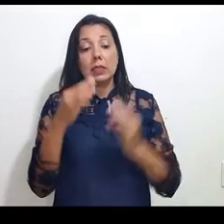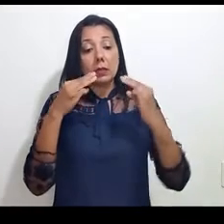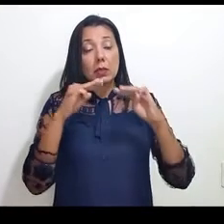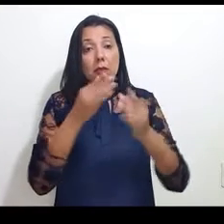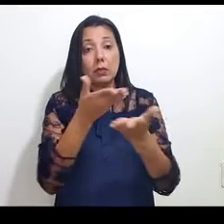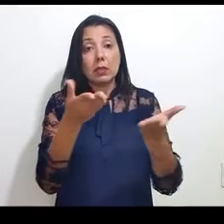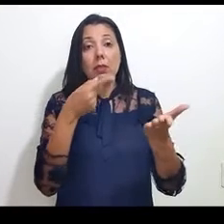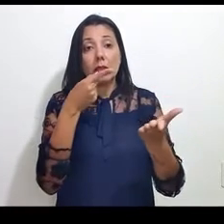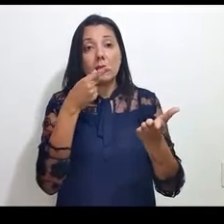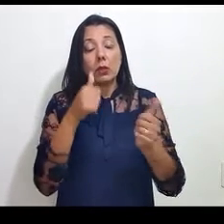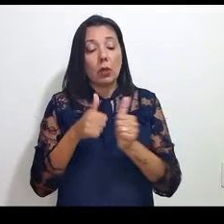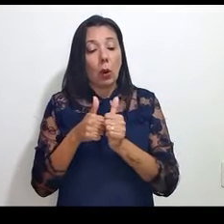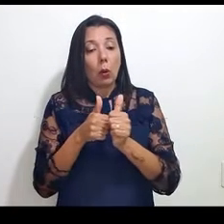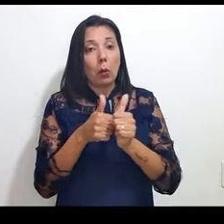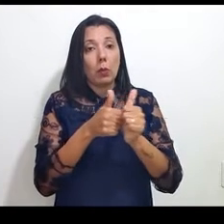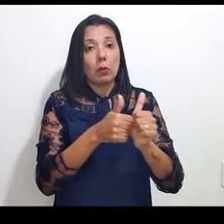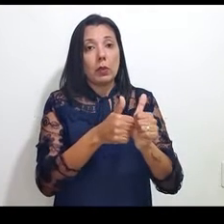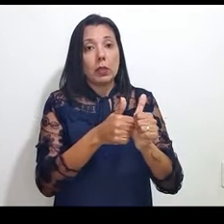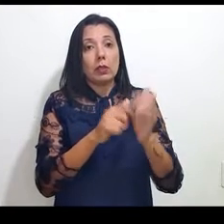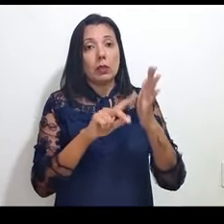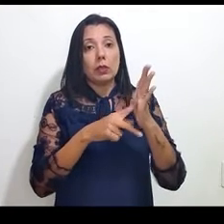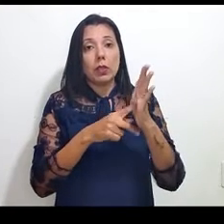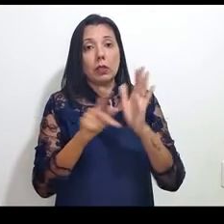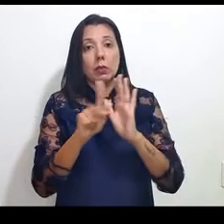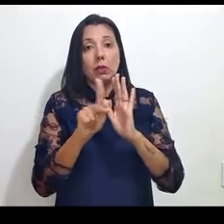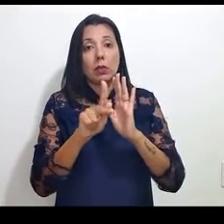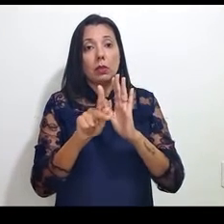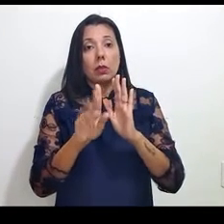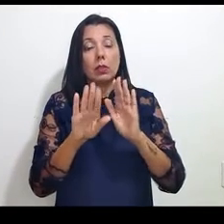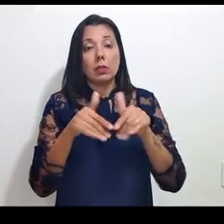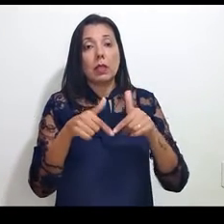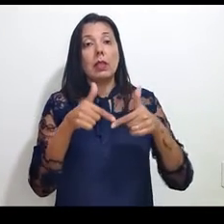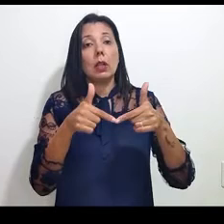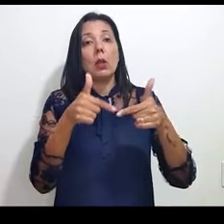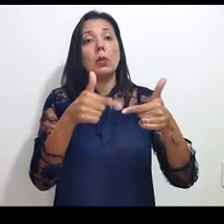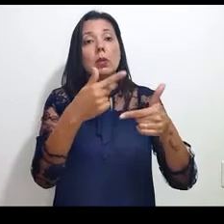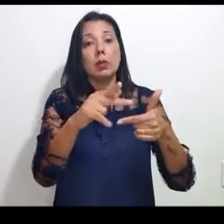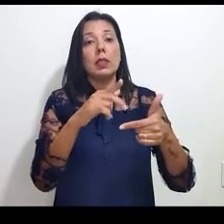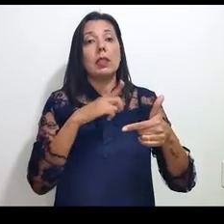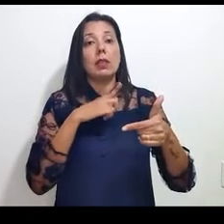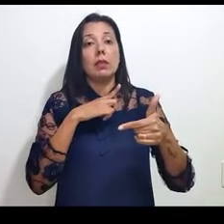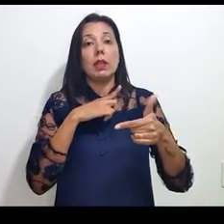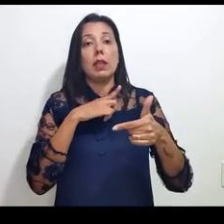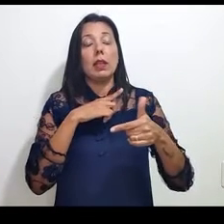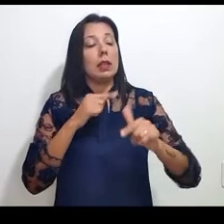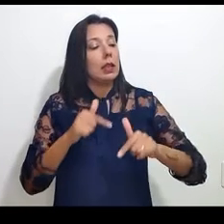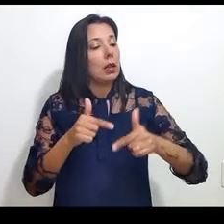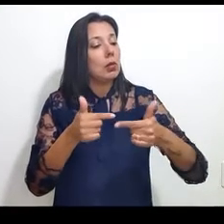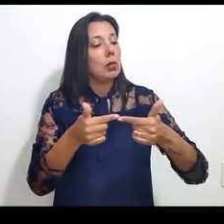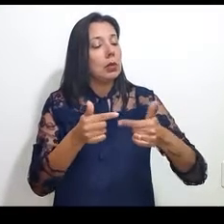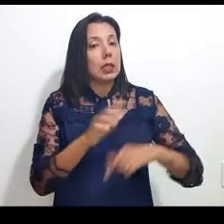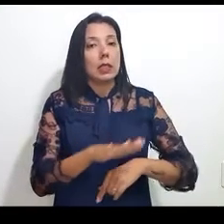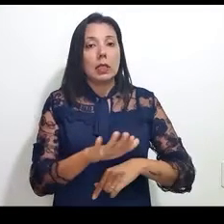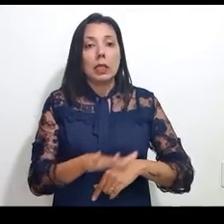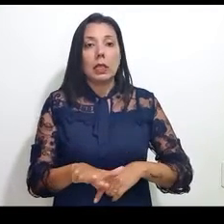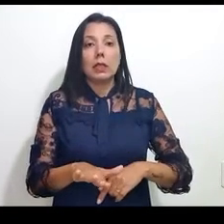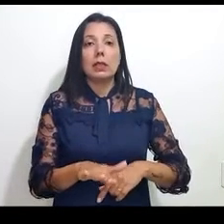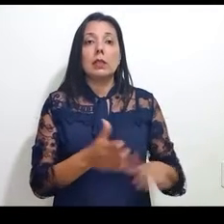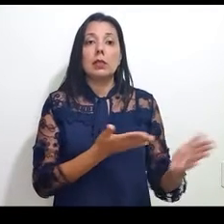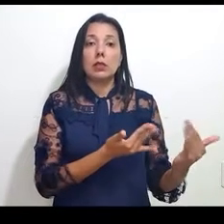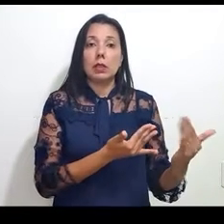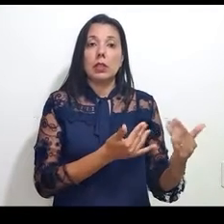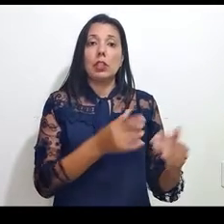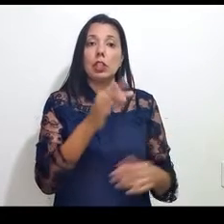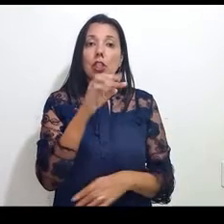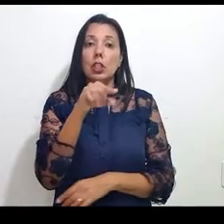proposta para a gente poder estar em comunicação durante esse isolamento, para levar amor, carinho, informação para os professores,